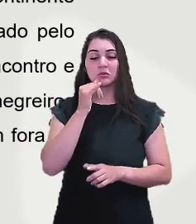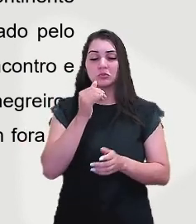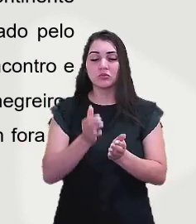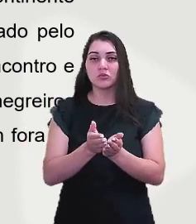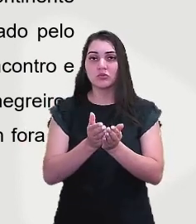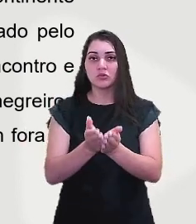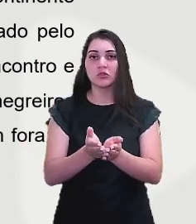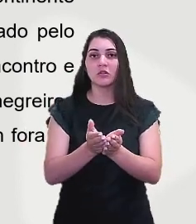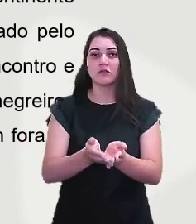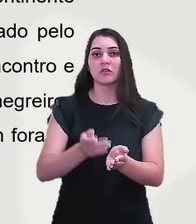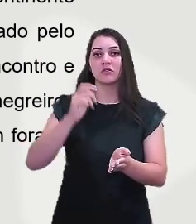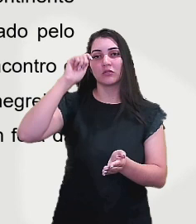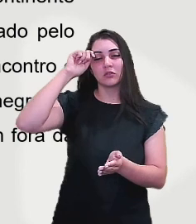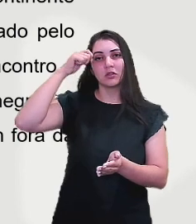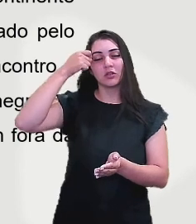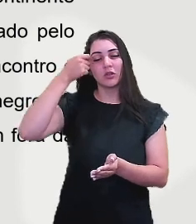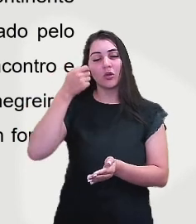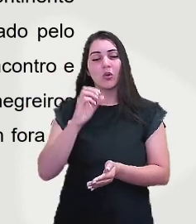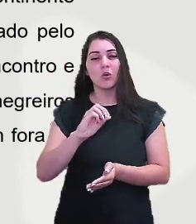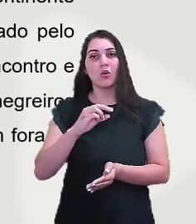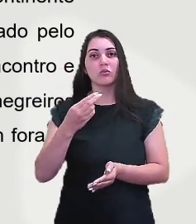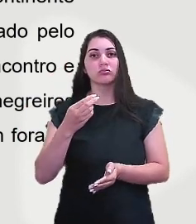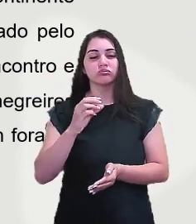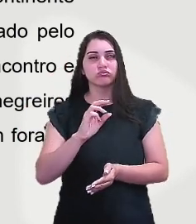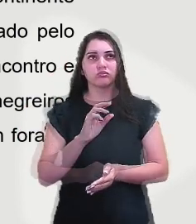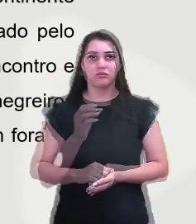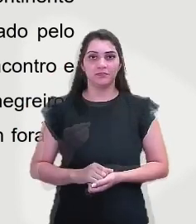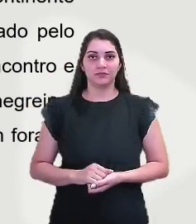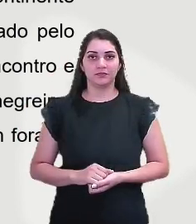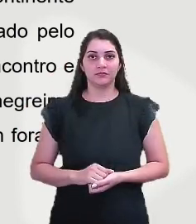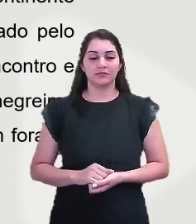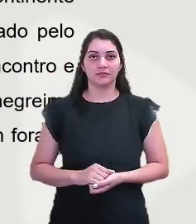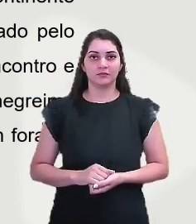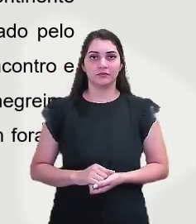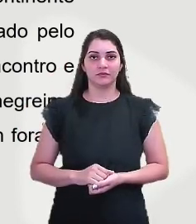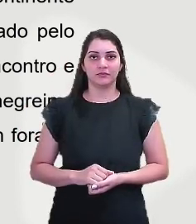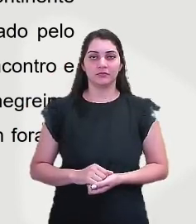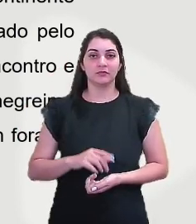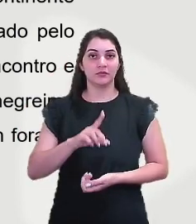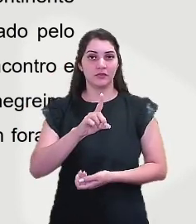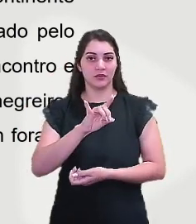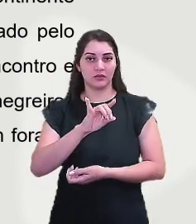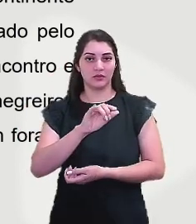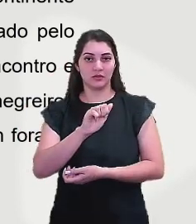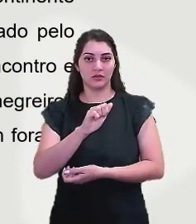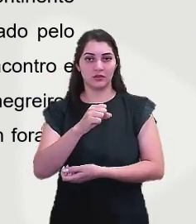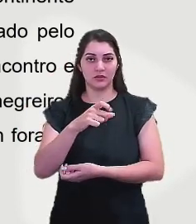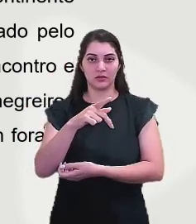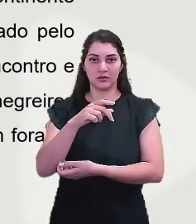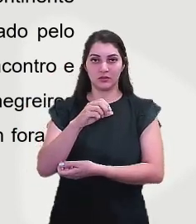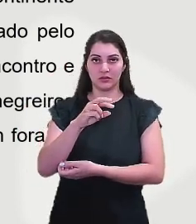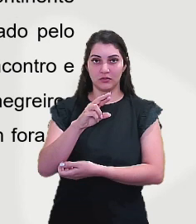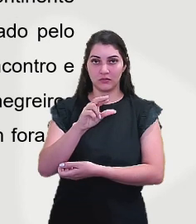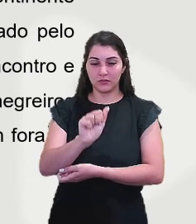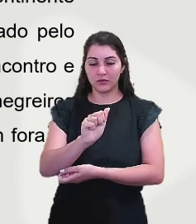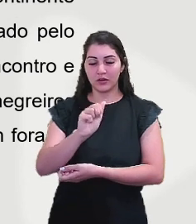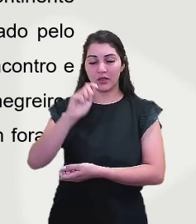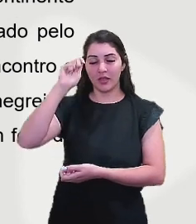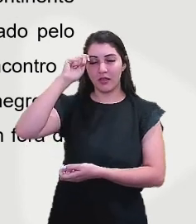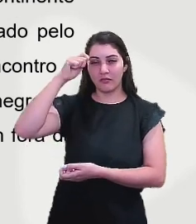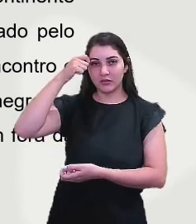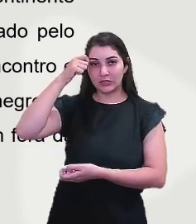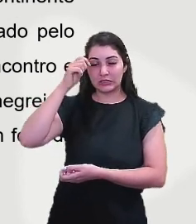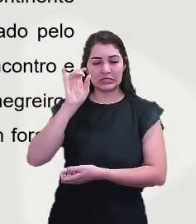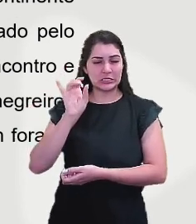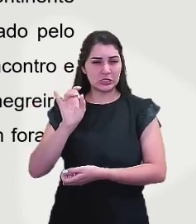que o sujeito escravizado encontrava fora da África. Então, a diáspora africana não só é a parte da imigração, não só é o